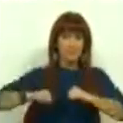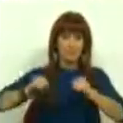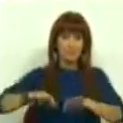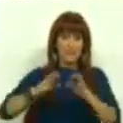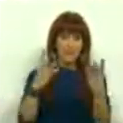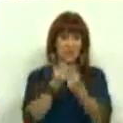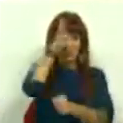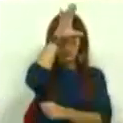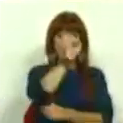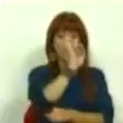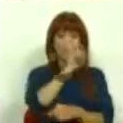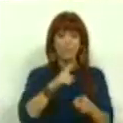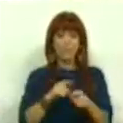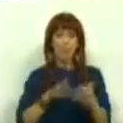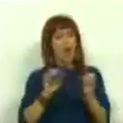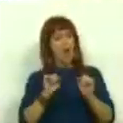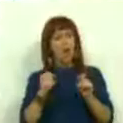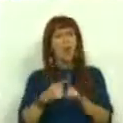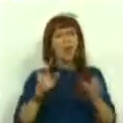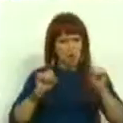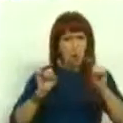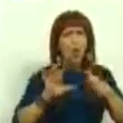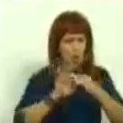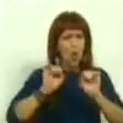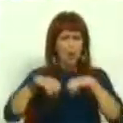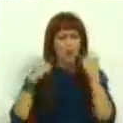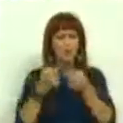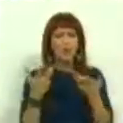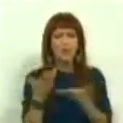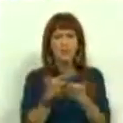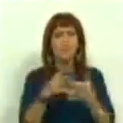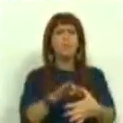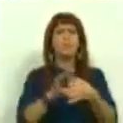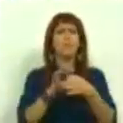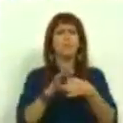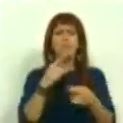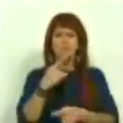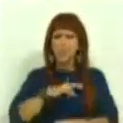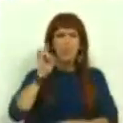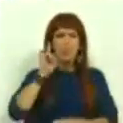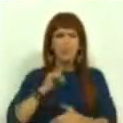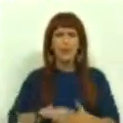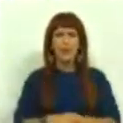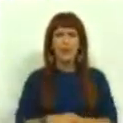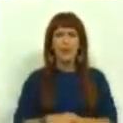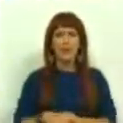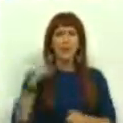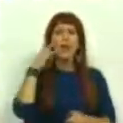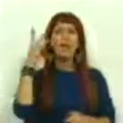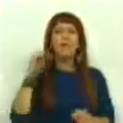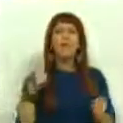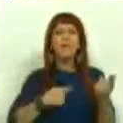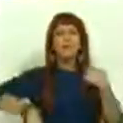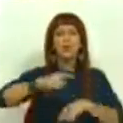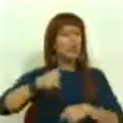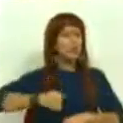com o Governo acordos de concertação e de colaboração que são realmente muito importantes para a vida de